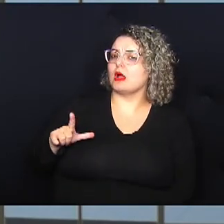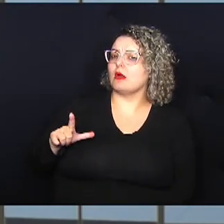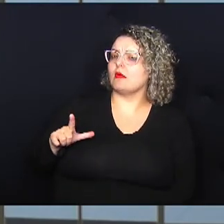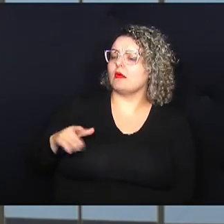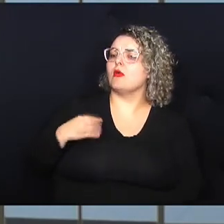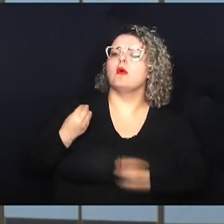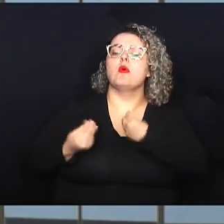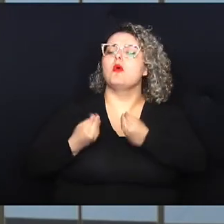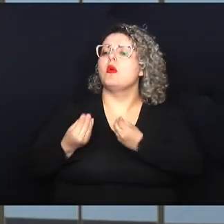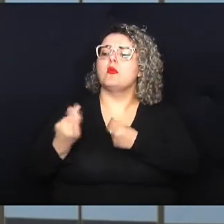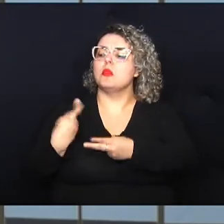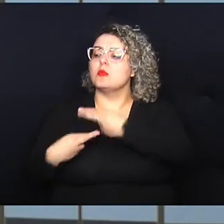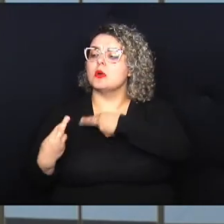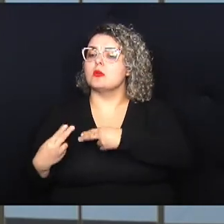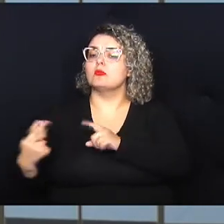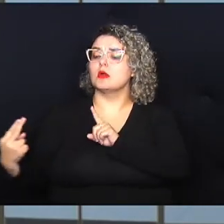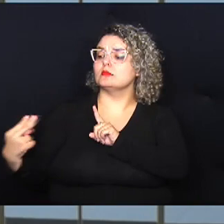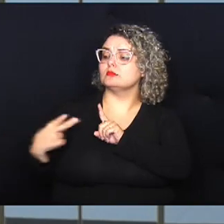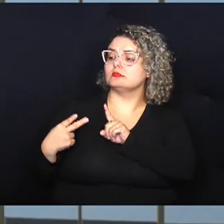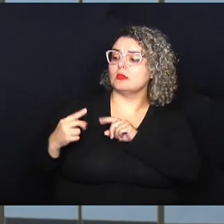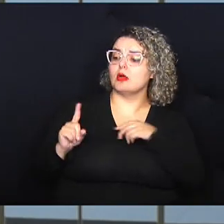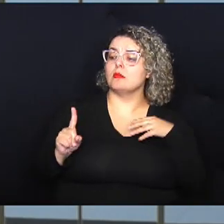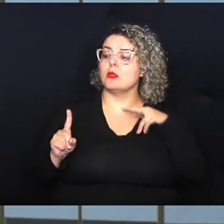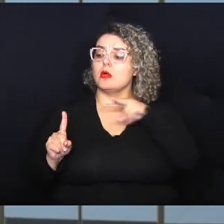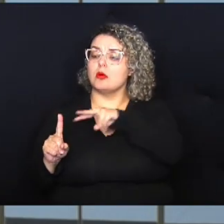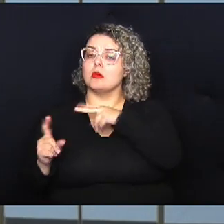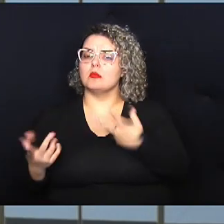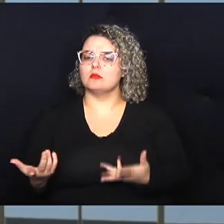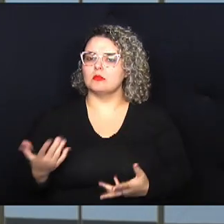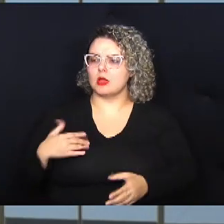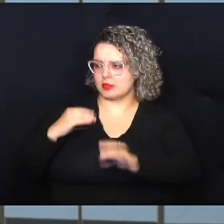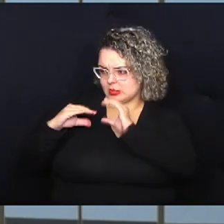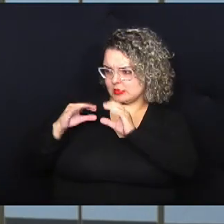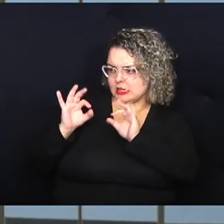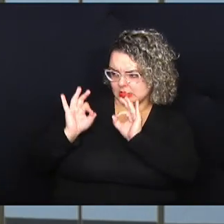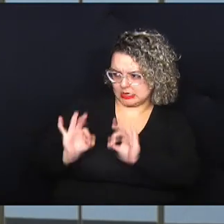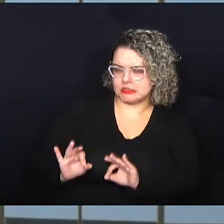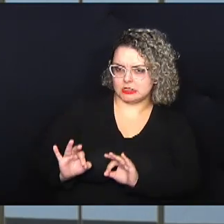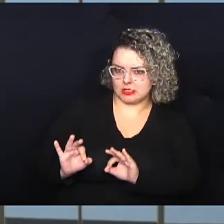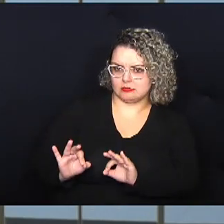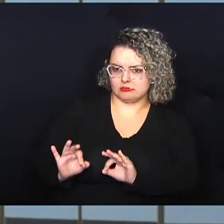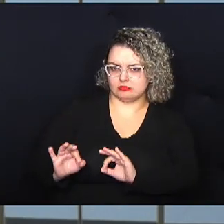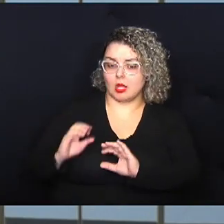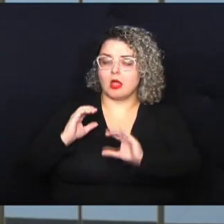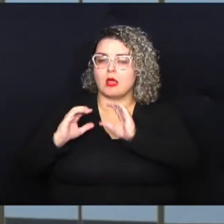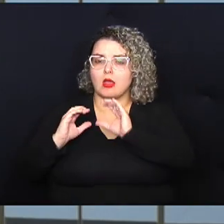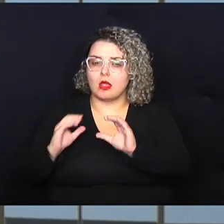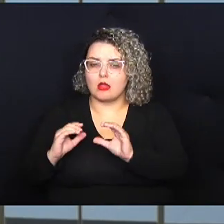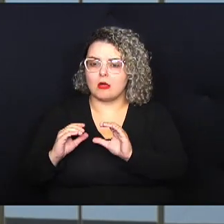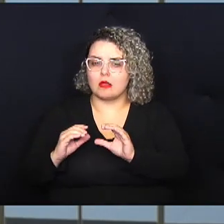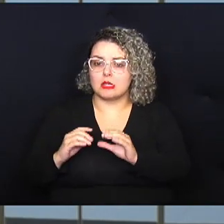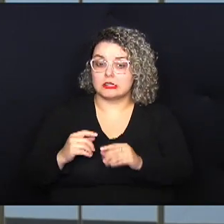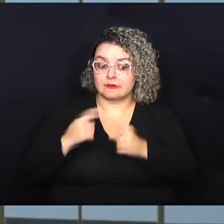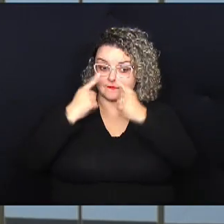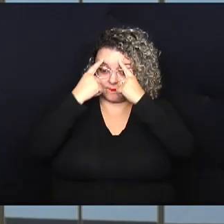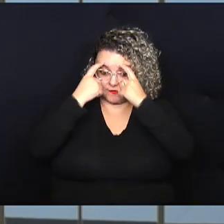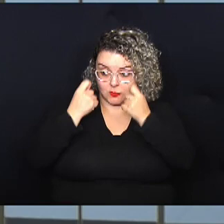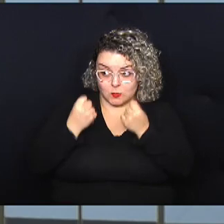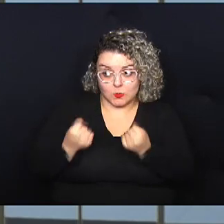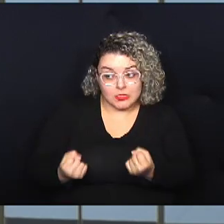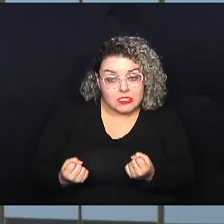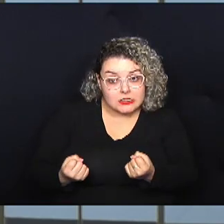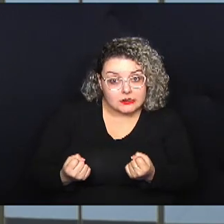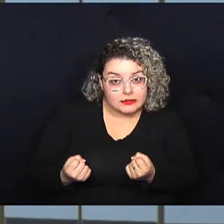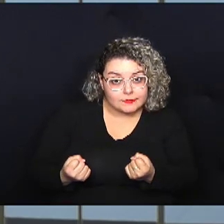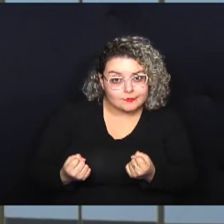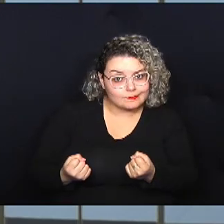que o outro está me vendo? A minha comunicação está sendo assertiva? A minha comunicação está sendo agressiva? Né?